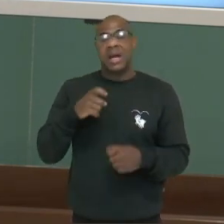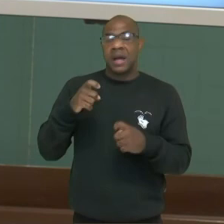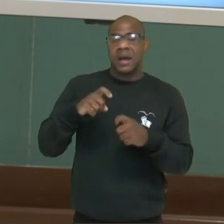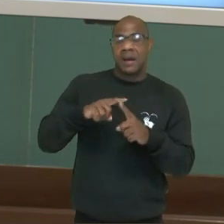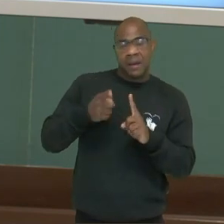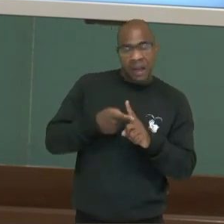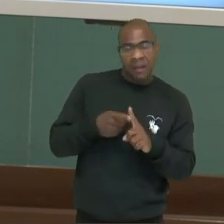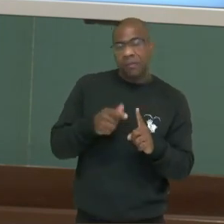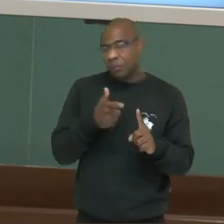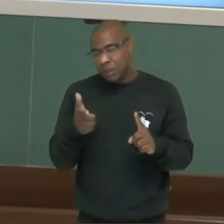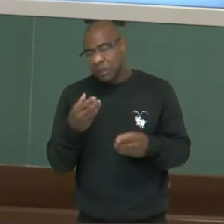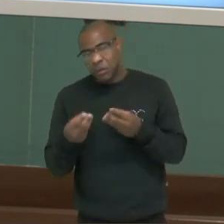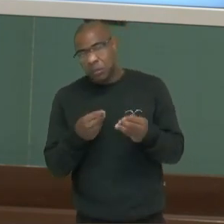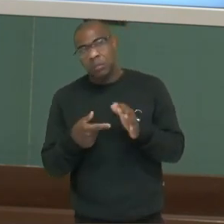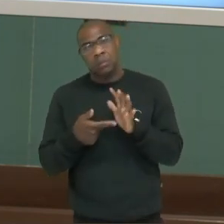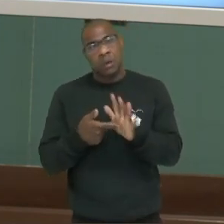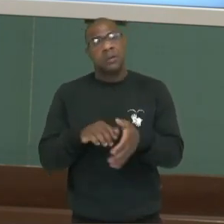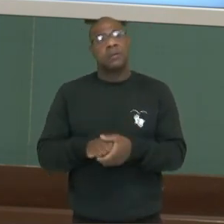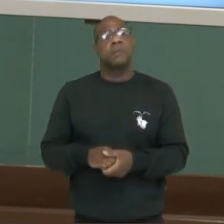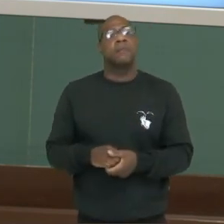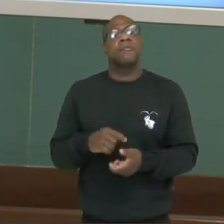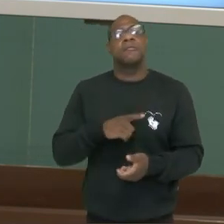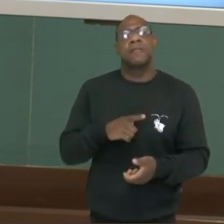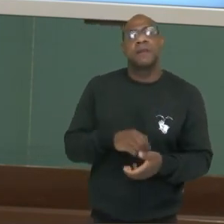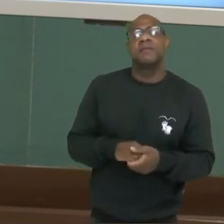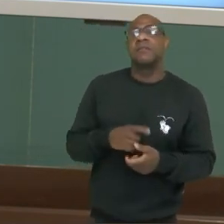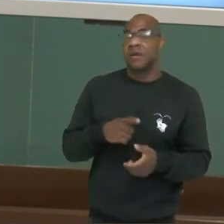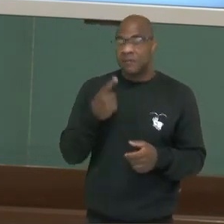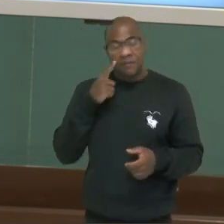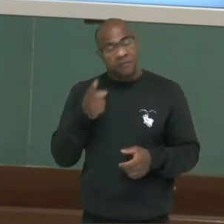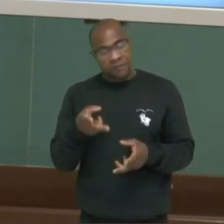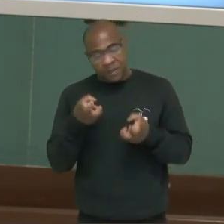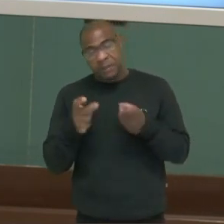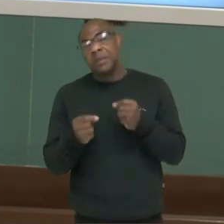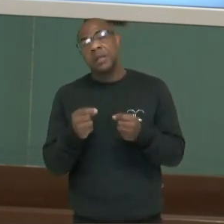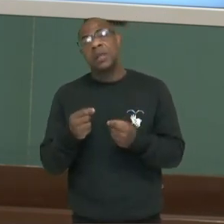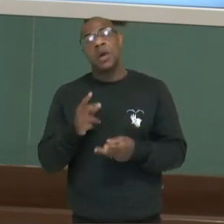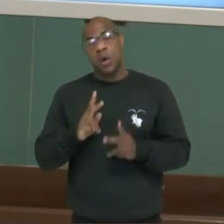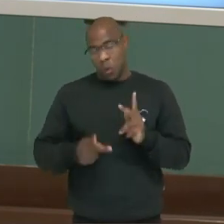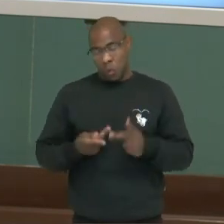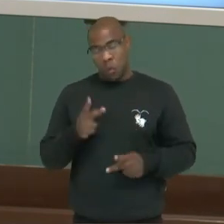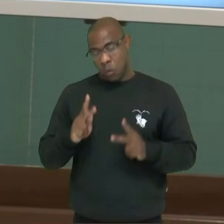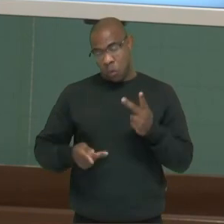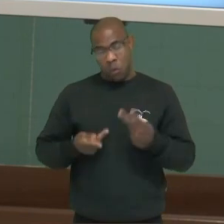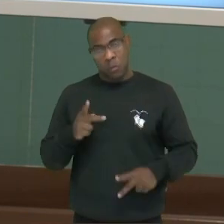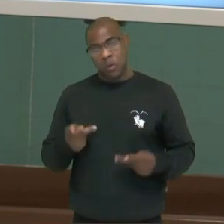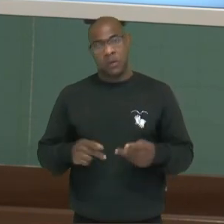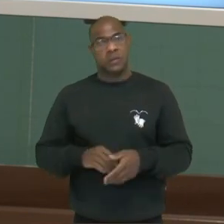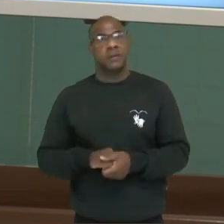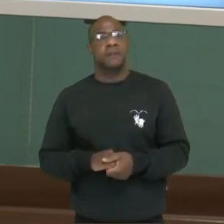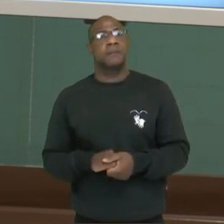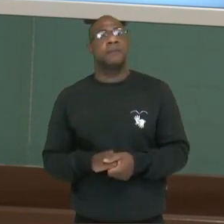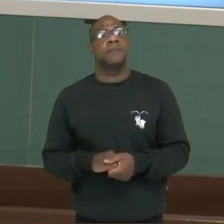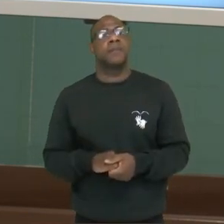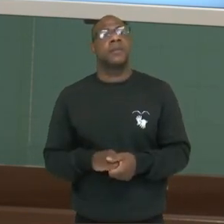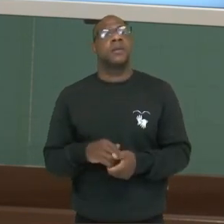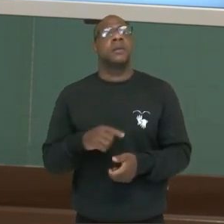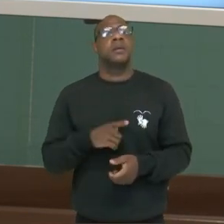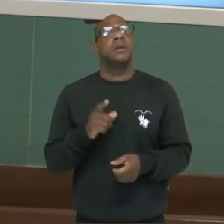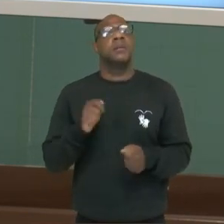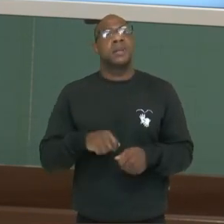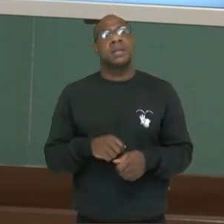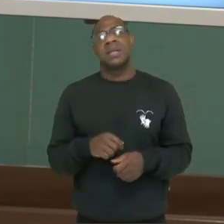vai detectar? A presença desse hormônio. Por isso que até chama beta-HCG. Pode ser lá na